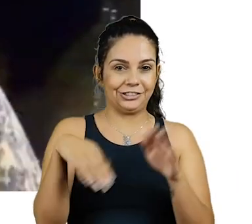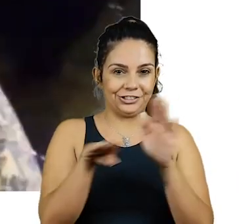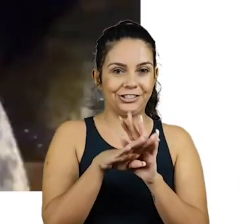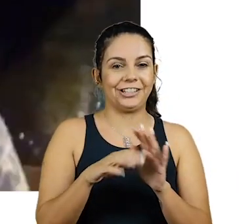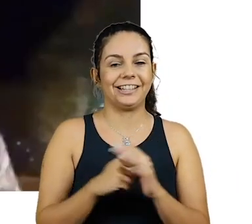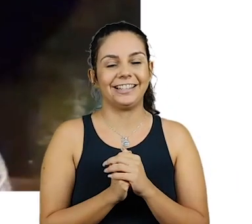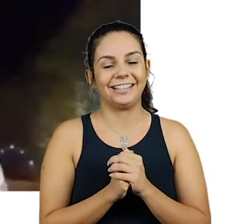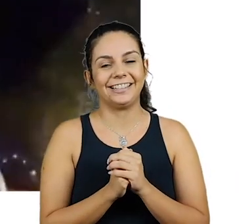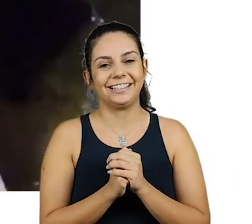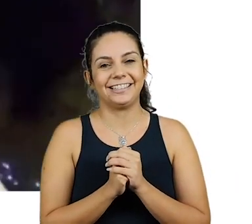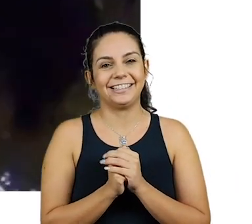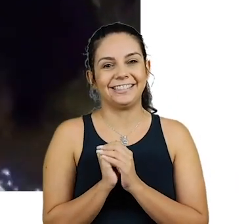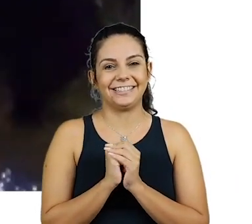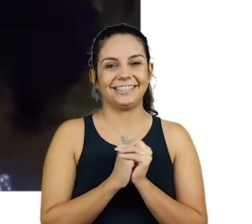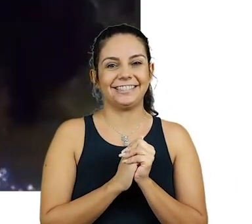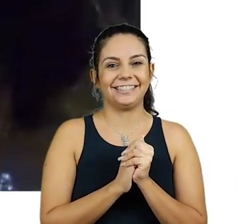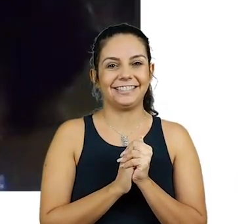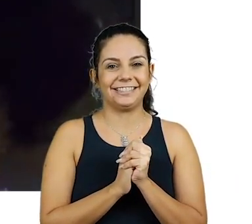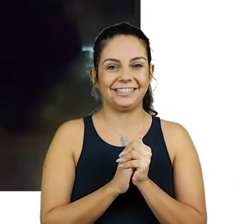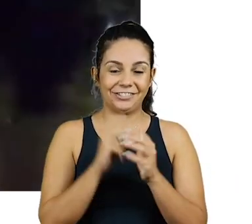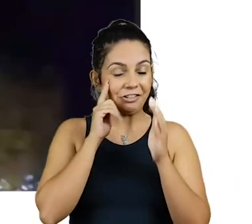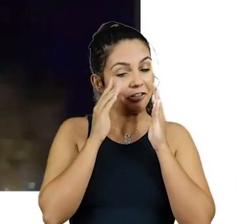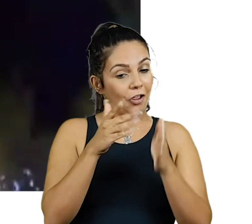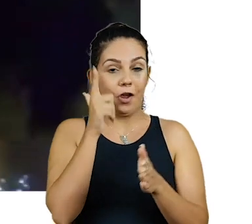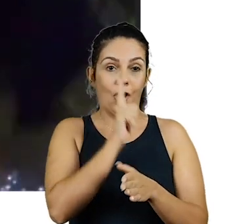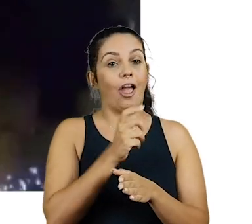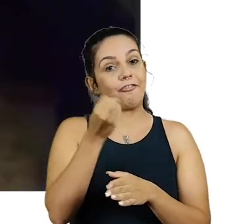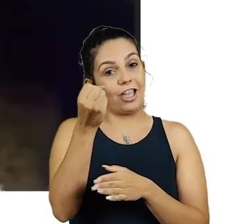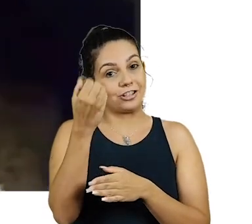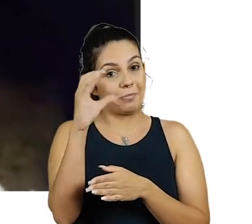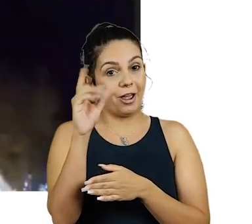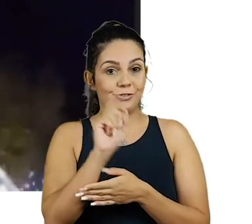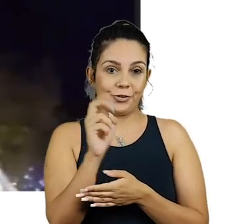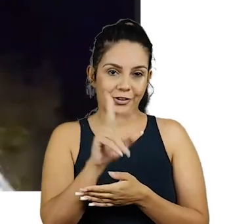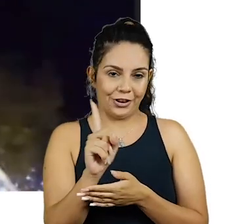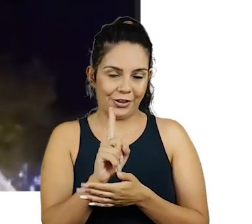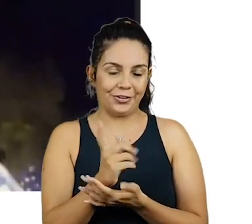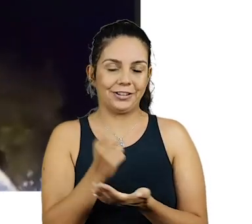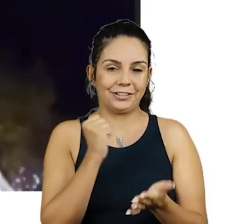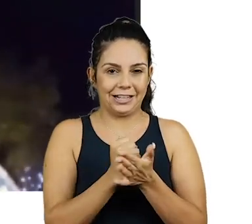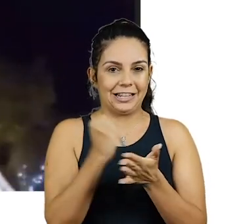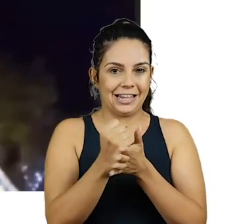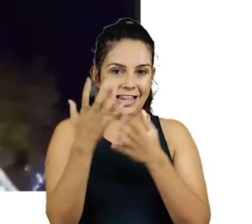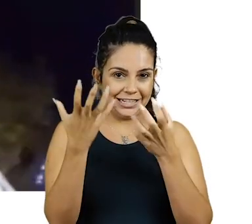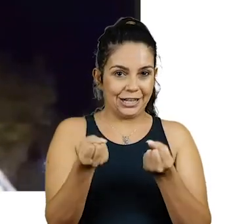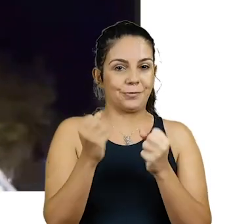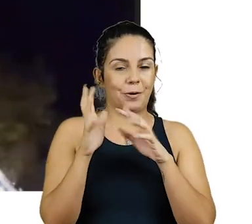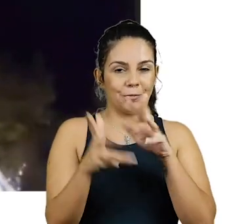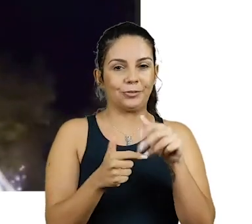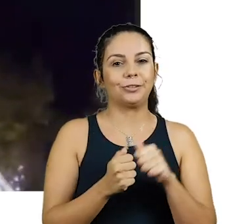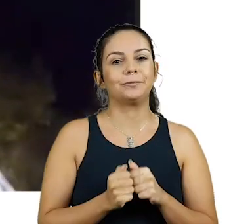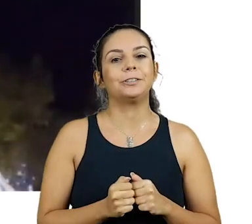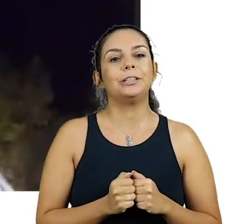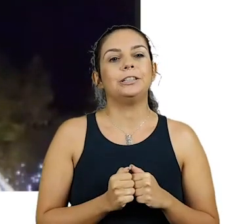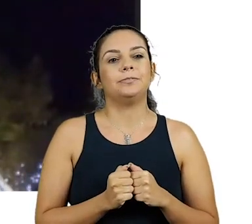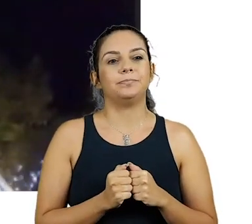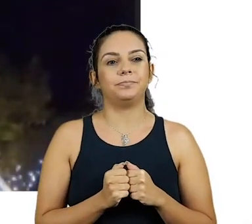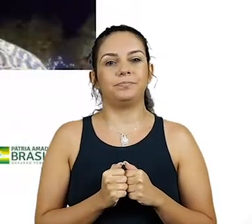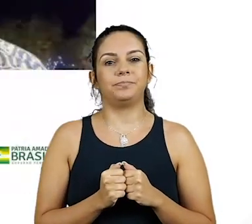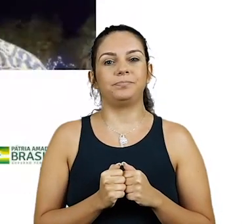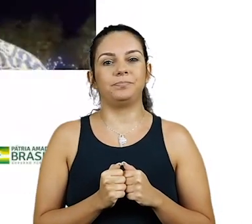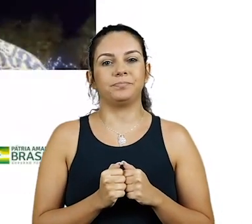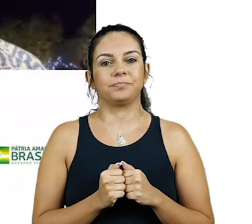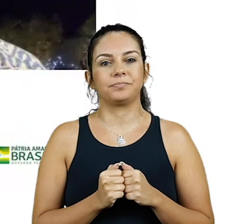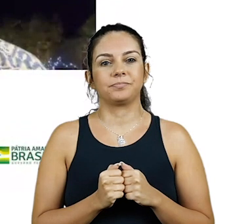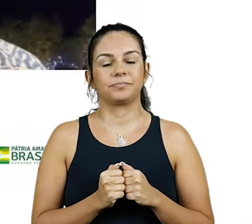lá, se essa vacina chega de que jeito, se a gente vai ter o nosso passaporte aceito pelo mundo. E agora,